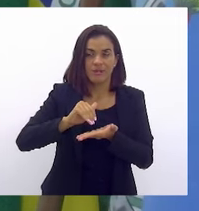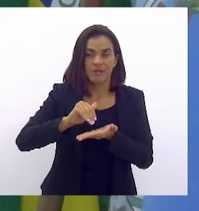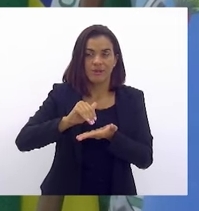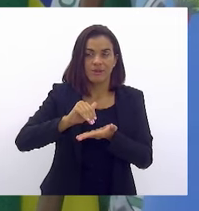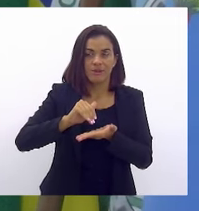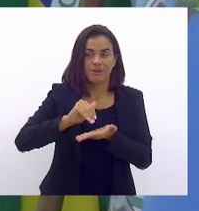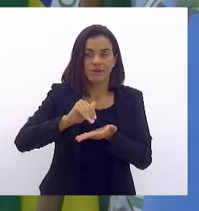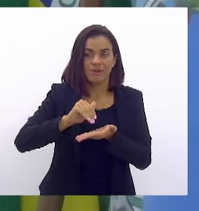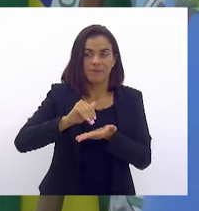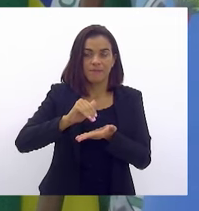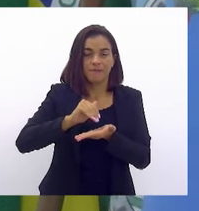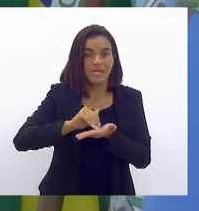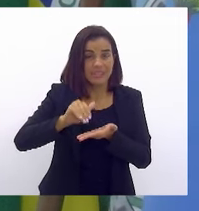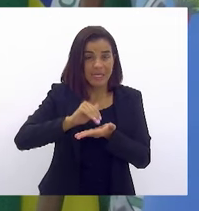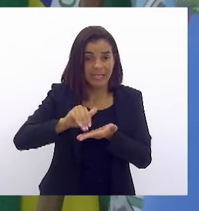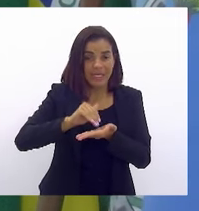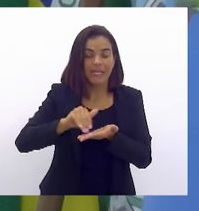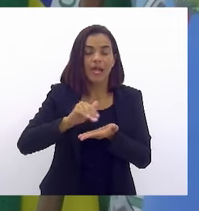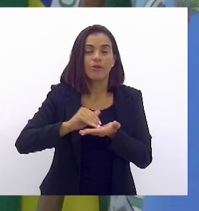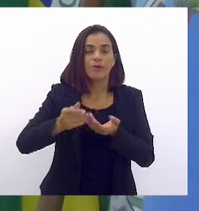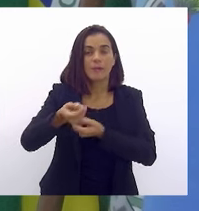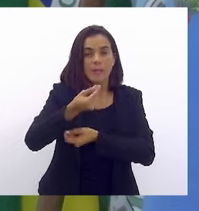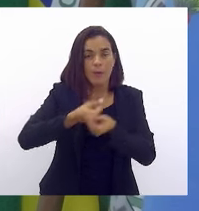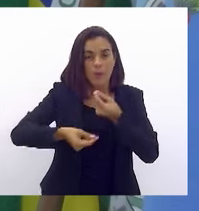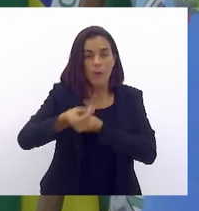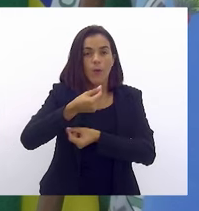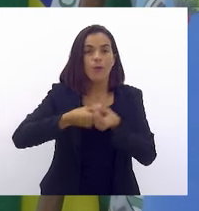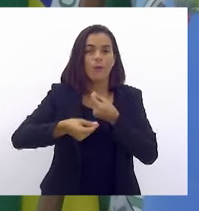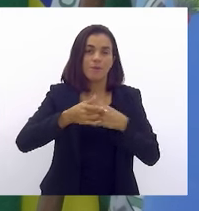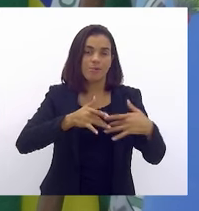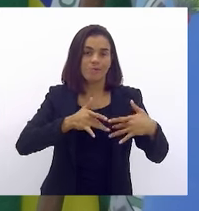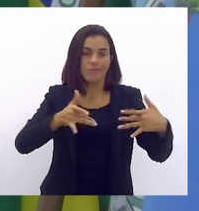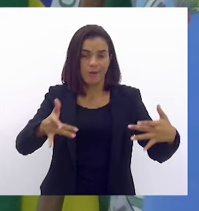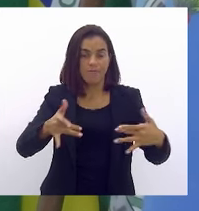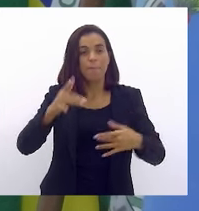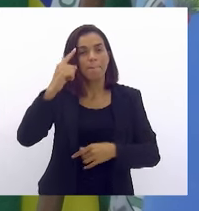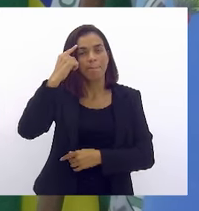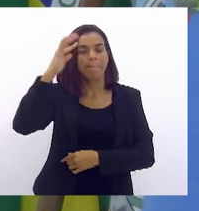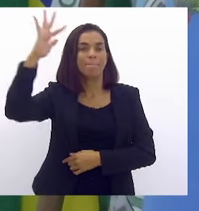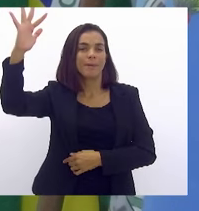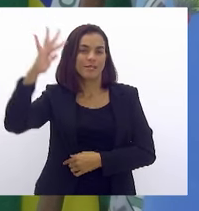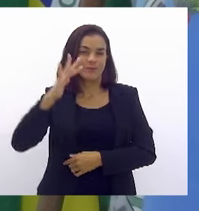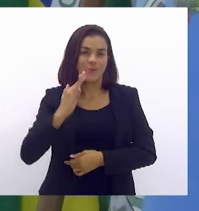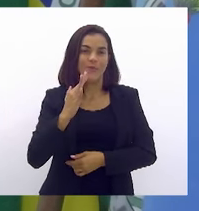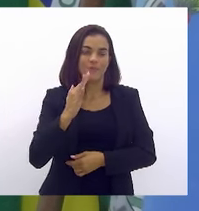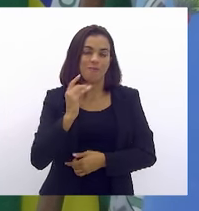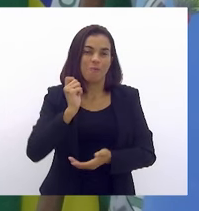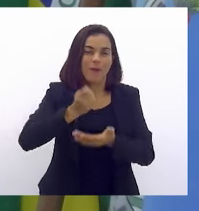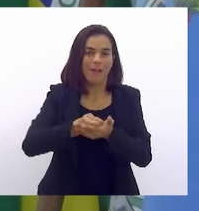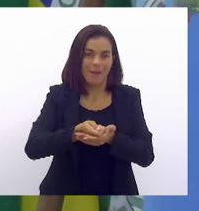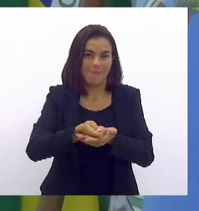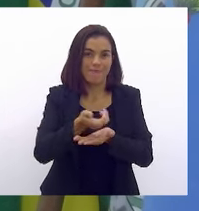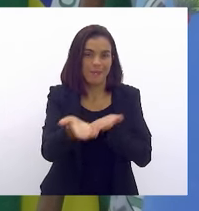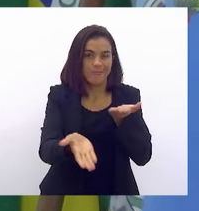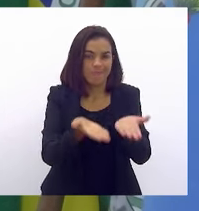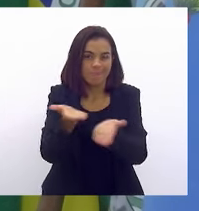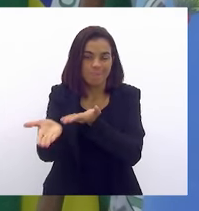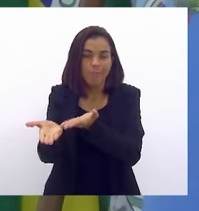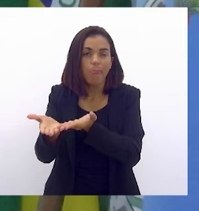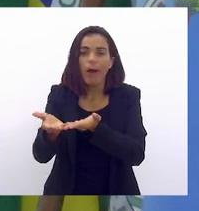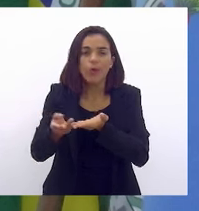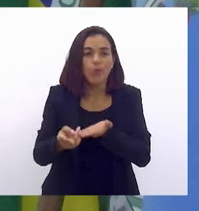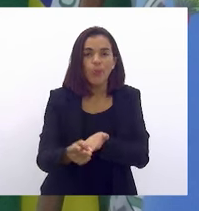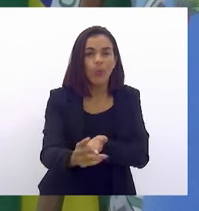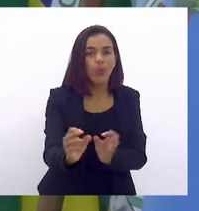de Economia Solidária pensou num pagamento por serviços ambientais aos pescadores, e isso não foi para frente. Então,